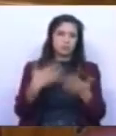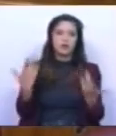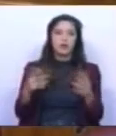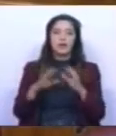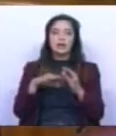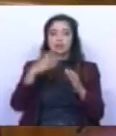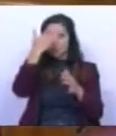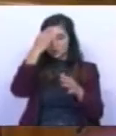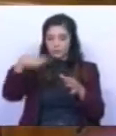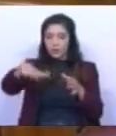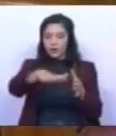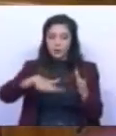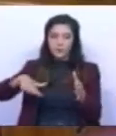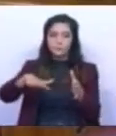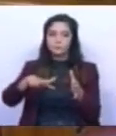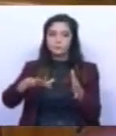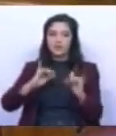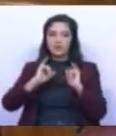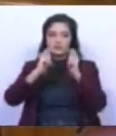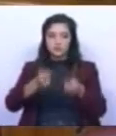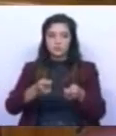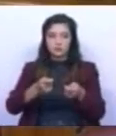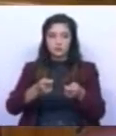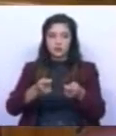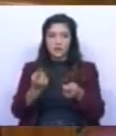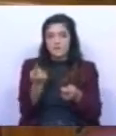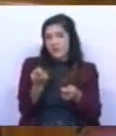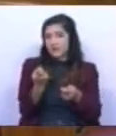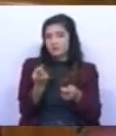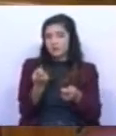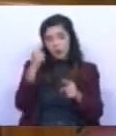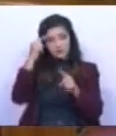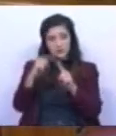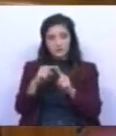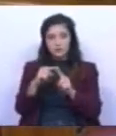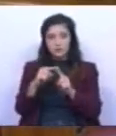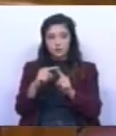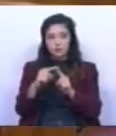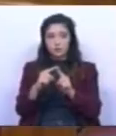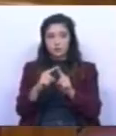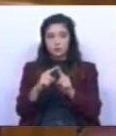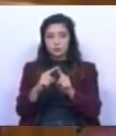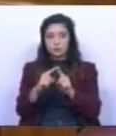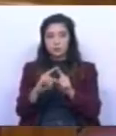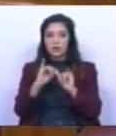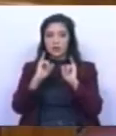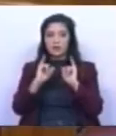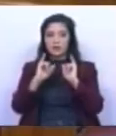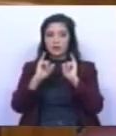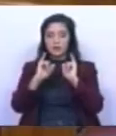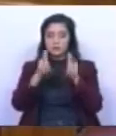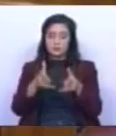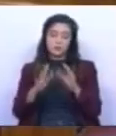se depara com níveis de investimento muito insuficientes para dar resposta às suas necessidades de desenvolvimento económico